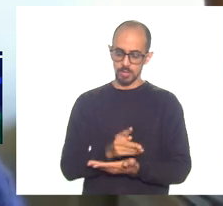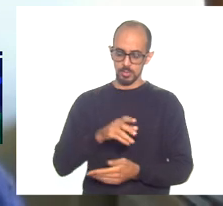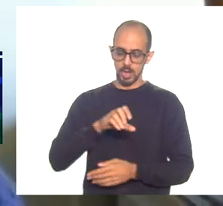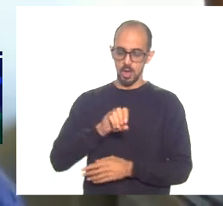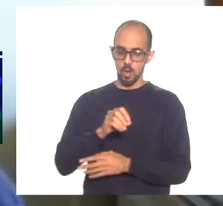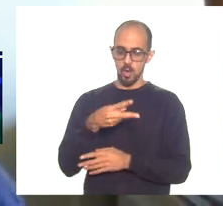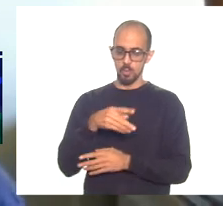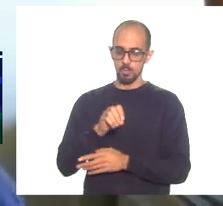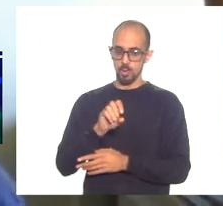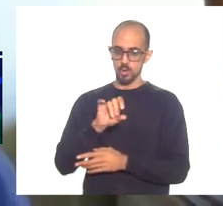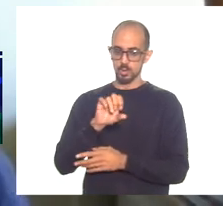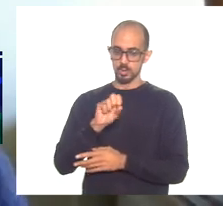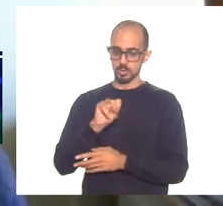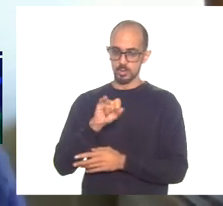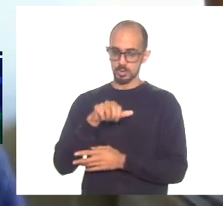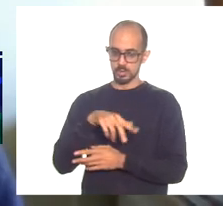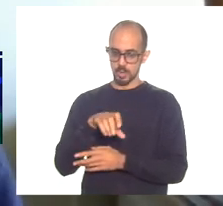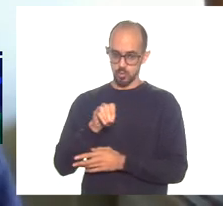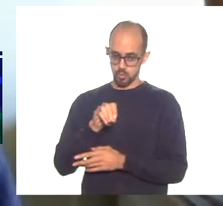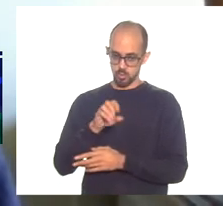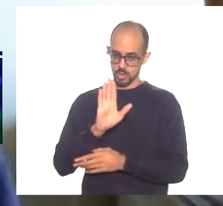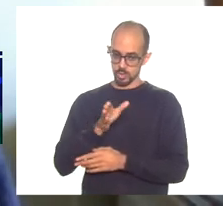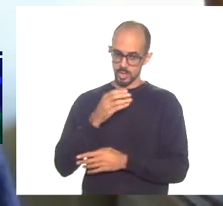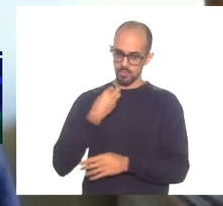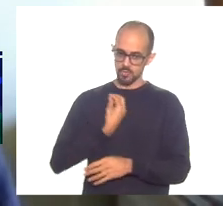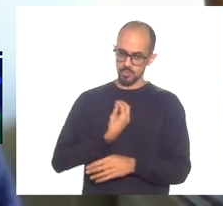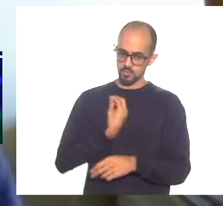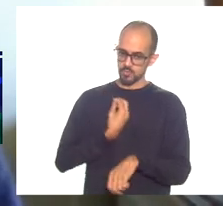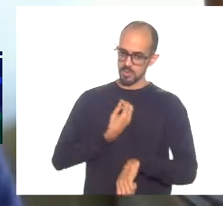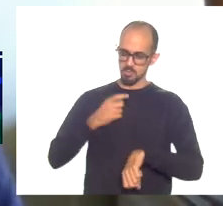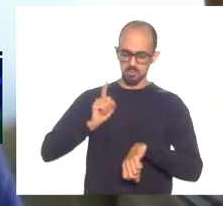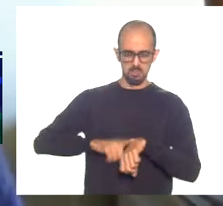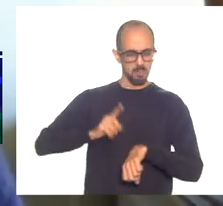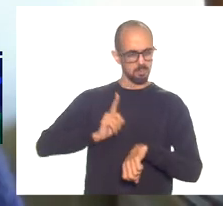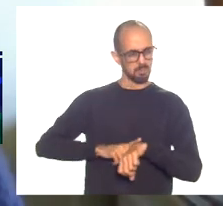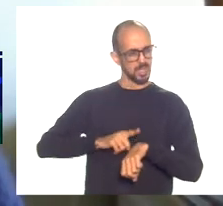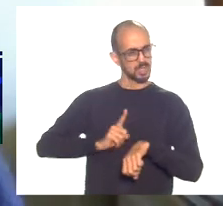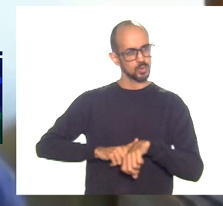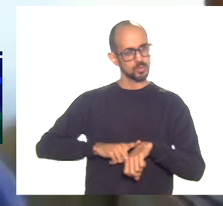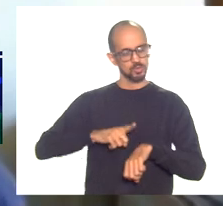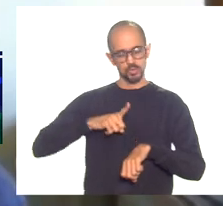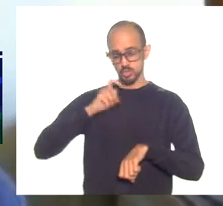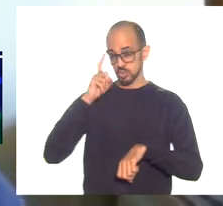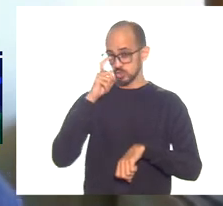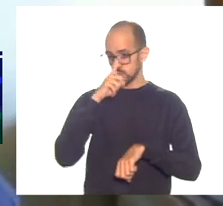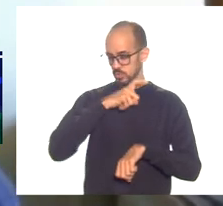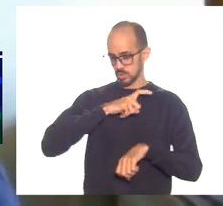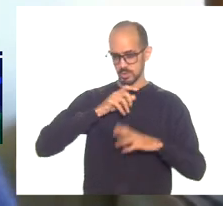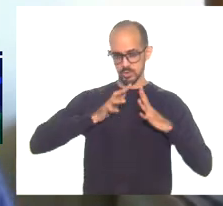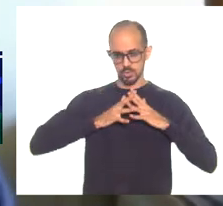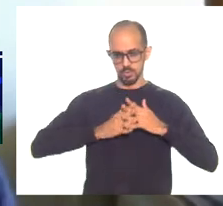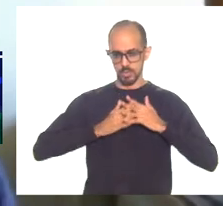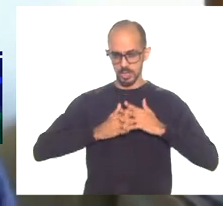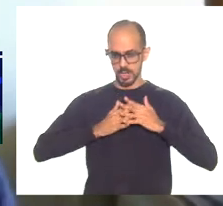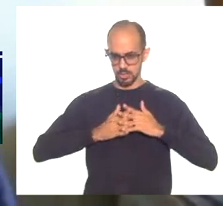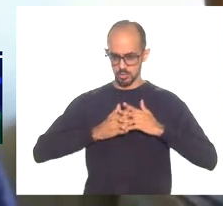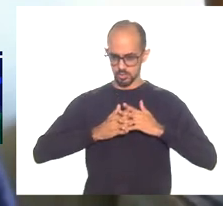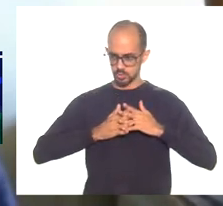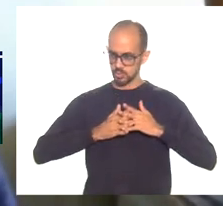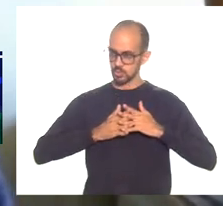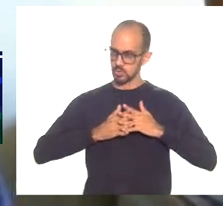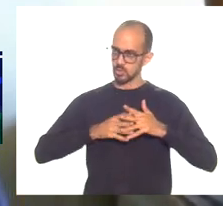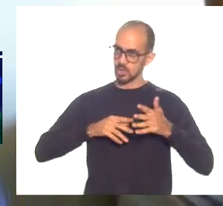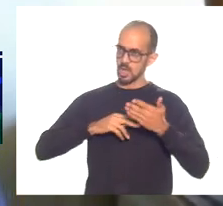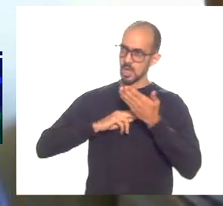oposição e já vivi momentos mais difíceis possíveis você